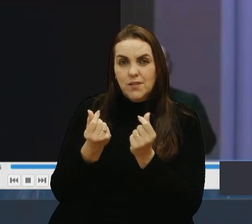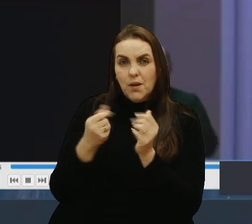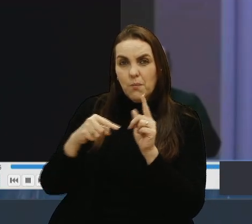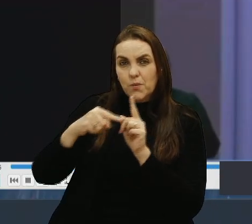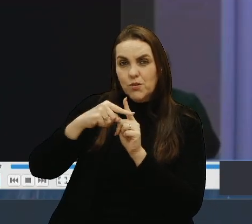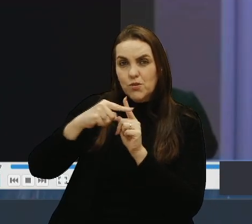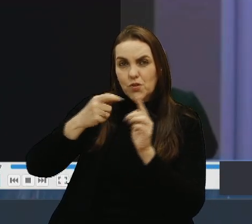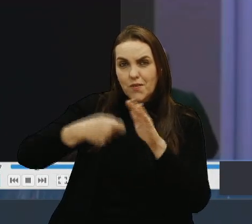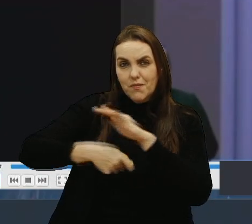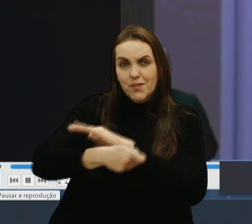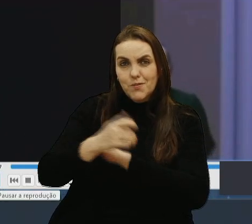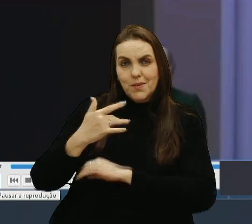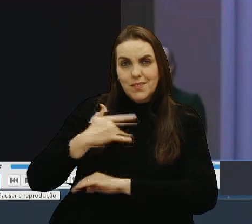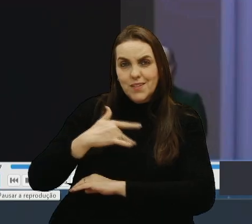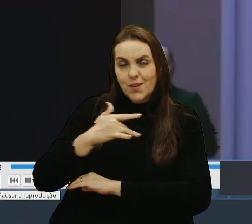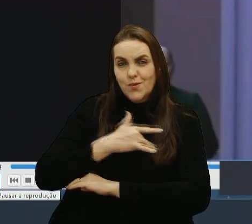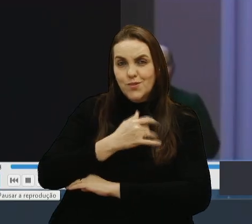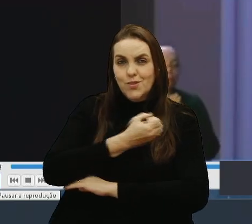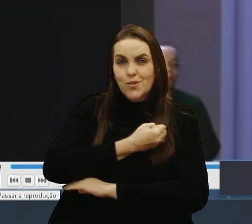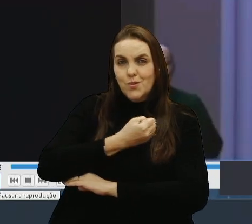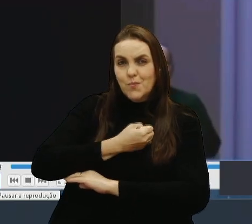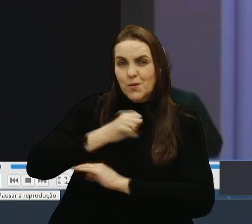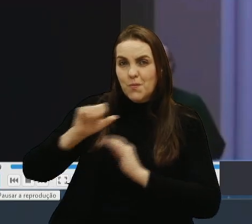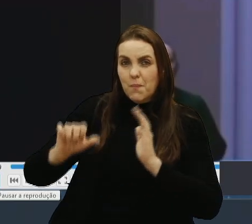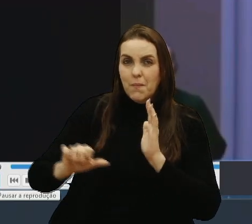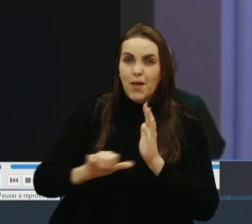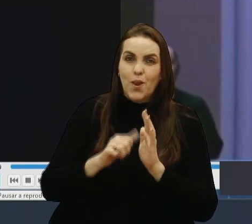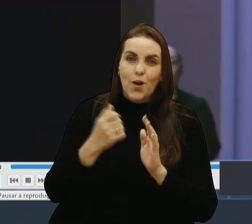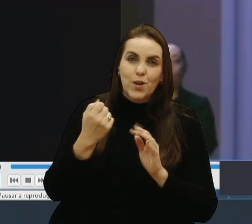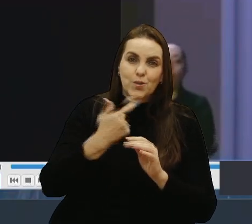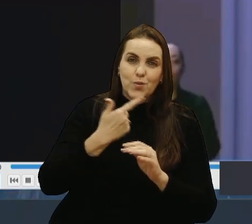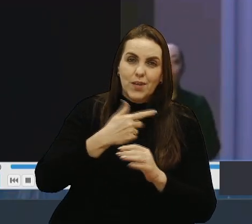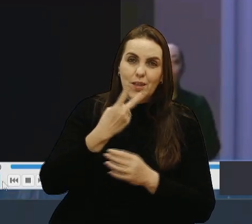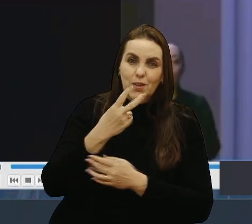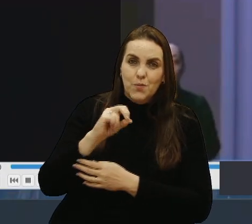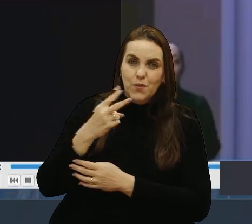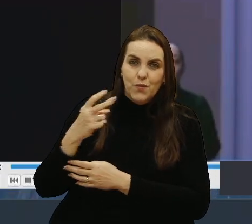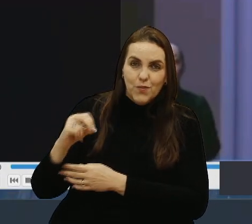na saúde. E os nossos números são muito melhores do que nós herdamos em 2020.